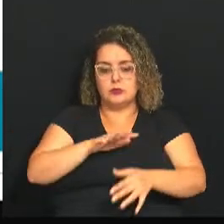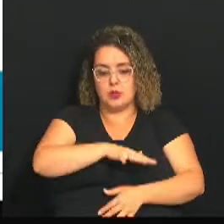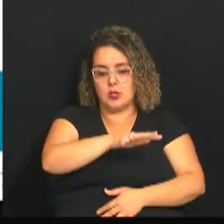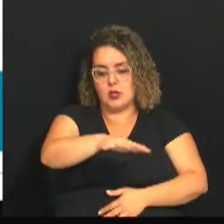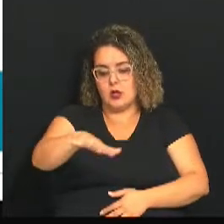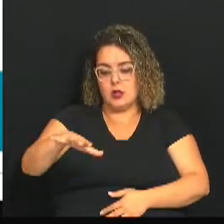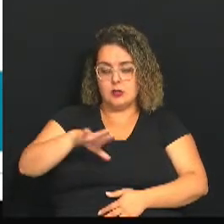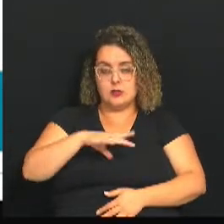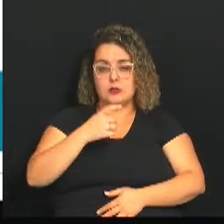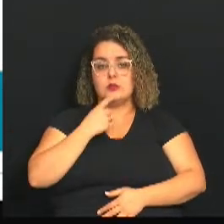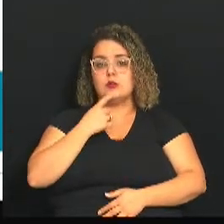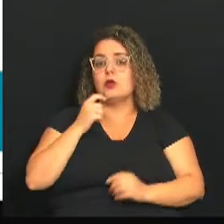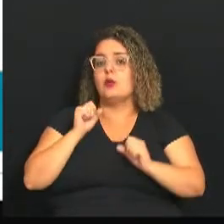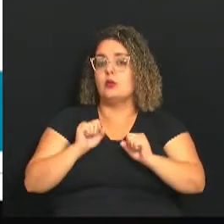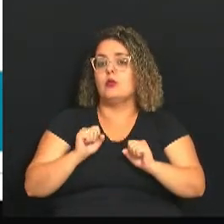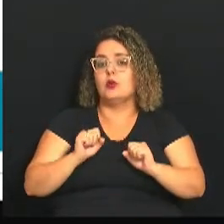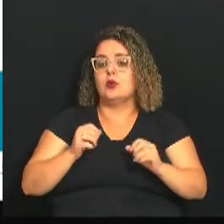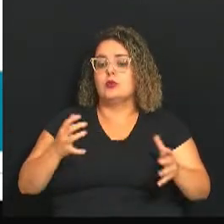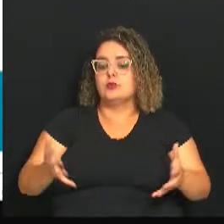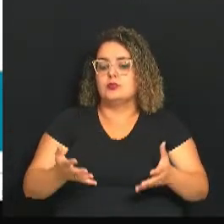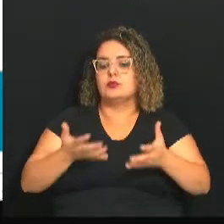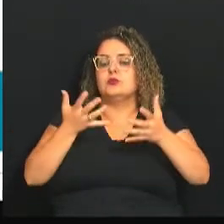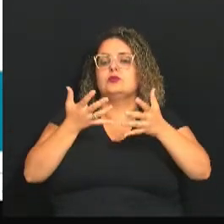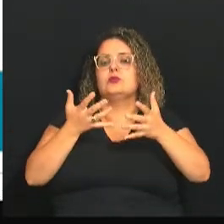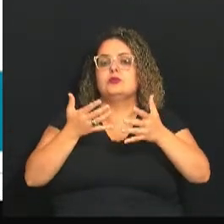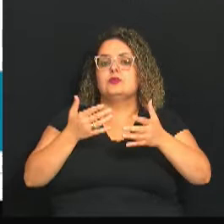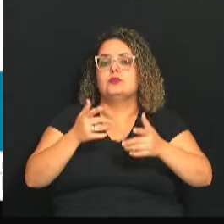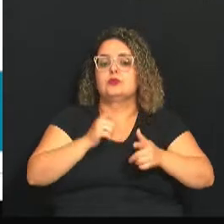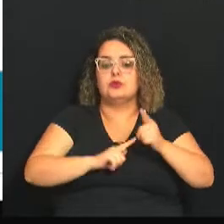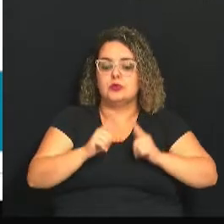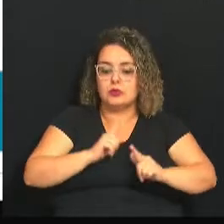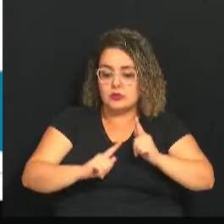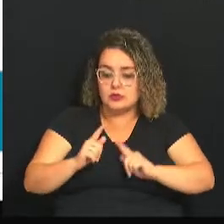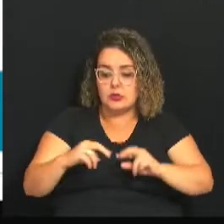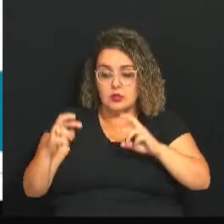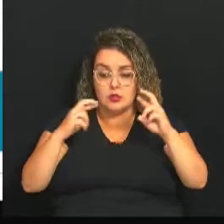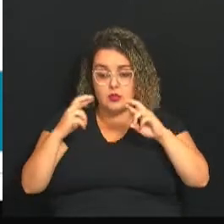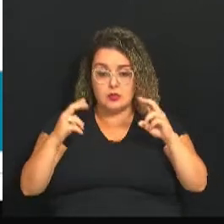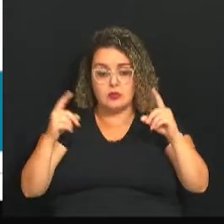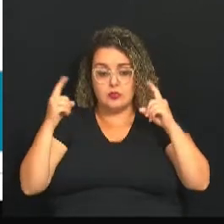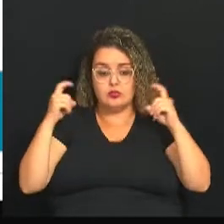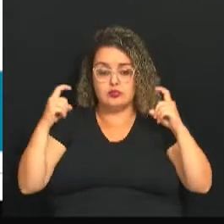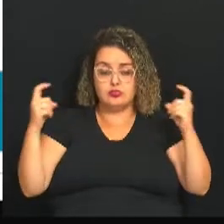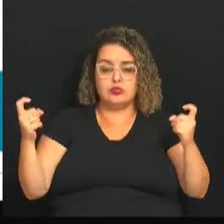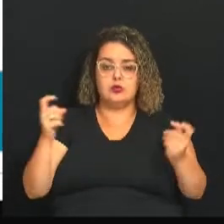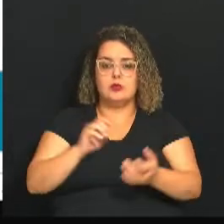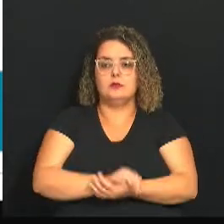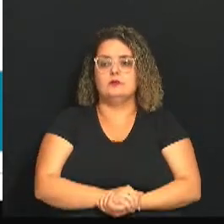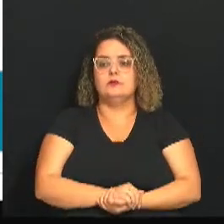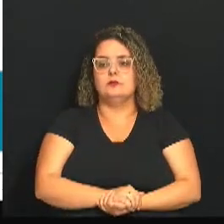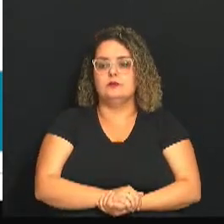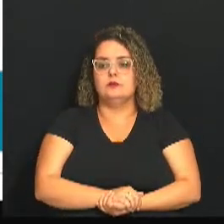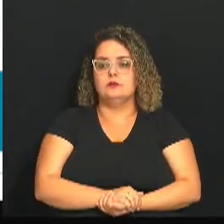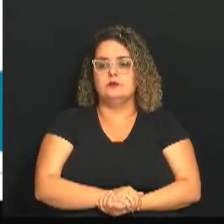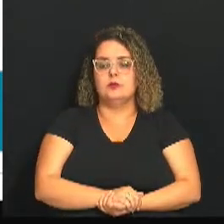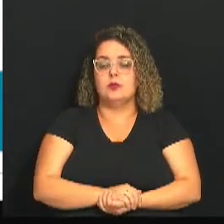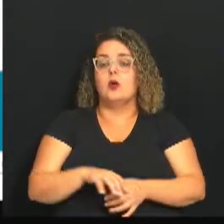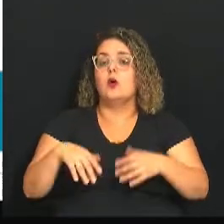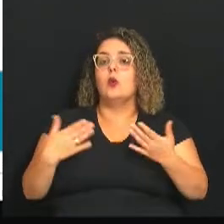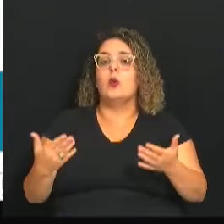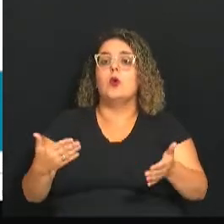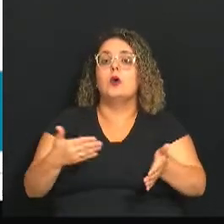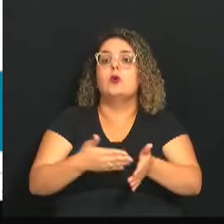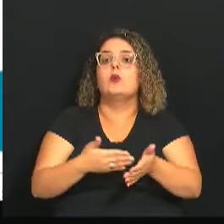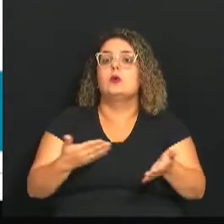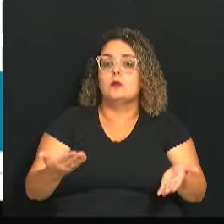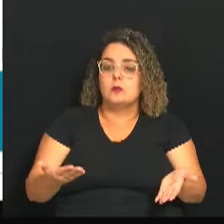possam contribuir no gerenciamento e na elaboração de alertas, né, identificar em cada região qual é o limite, né, a partir de qual